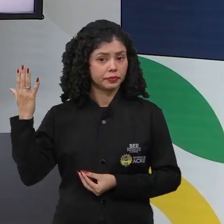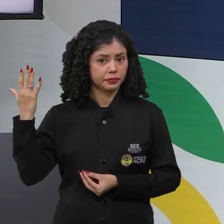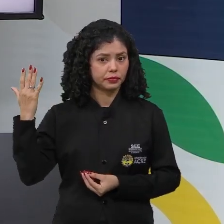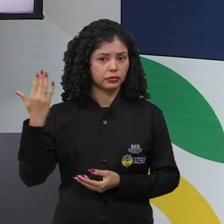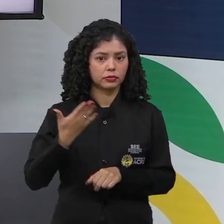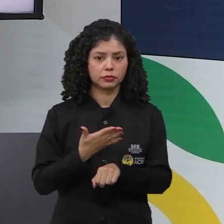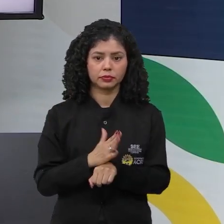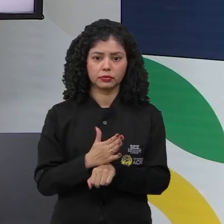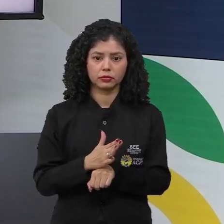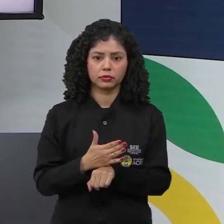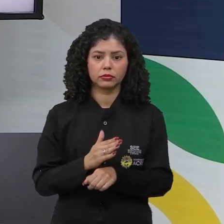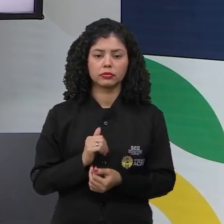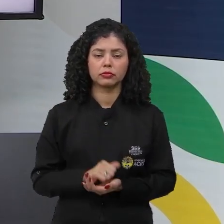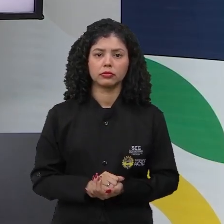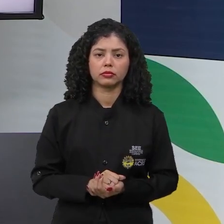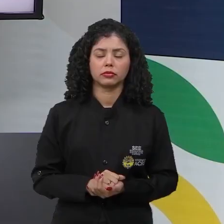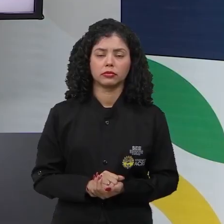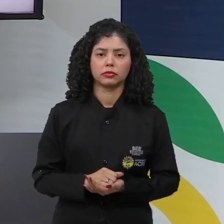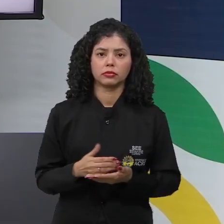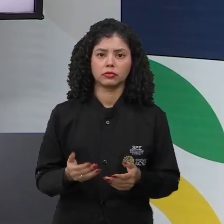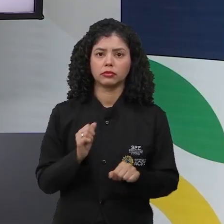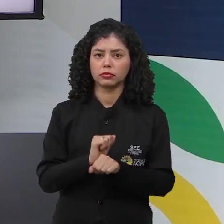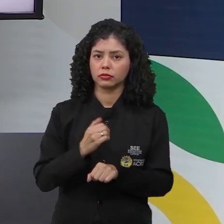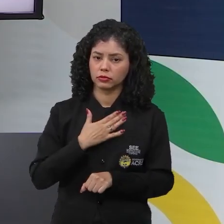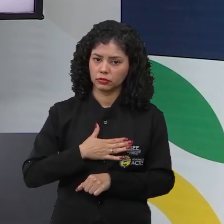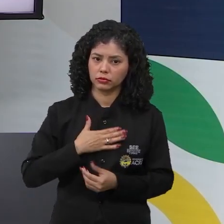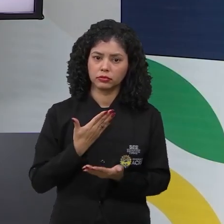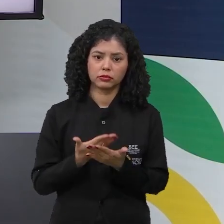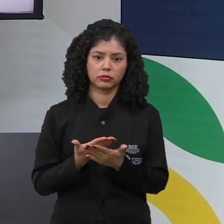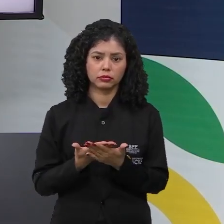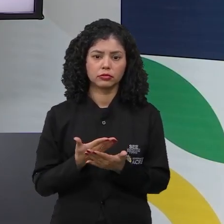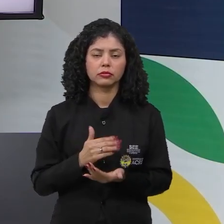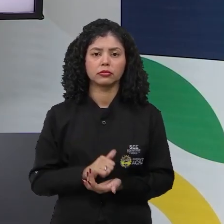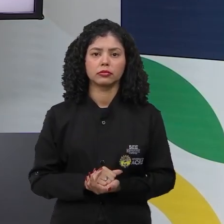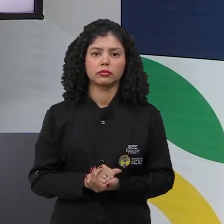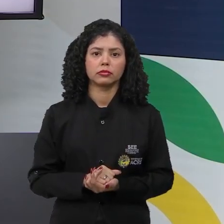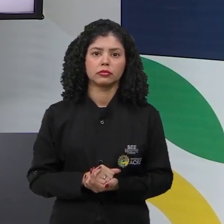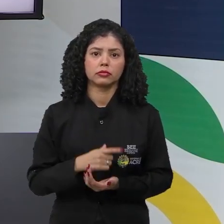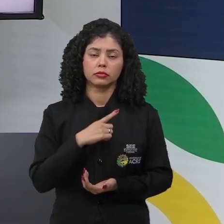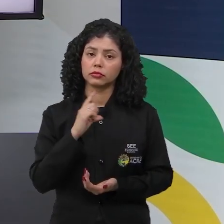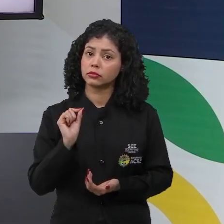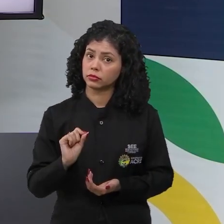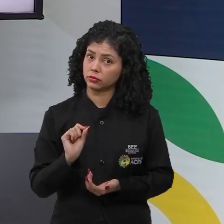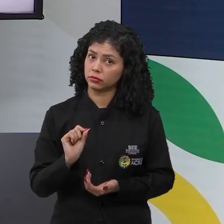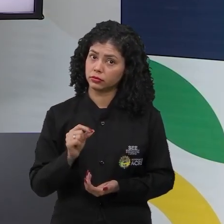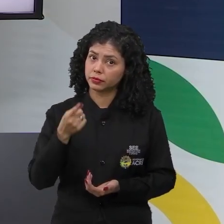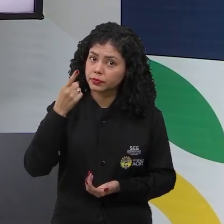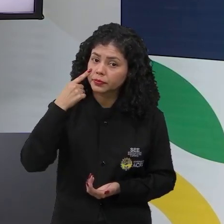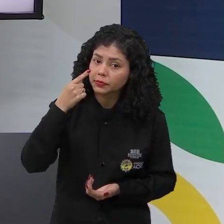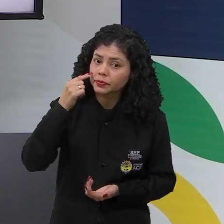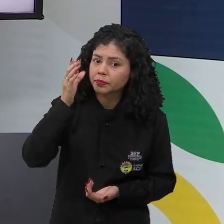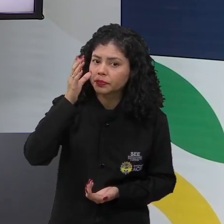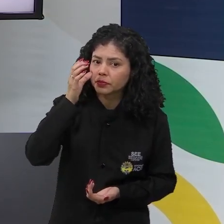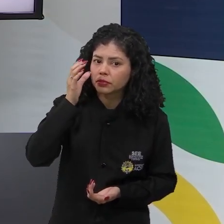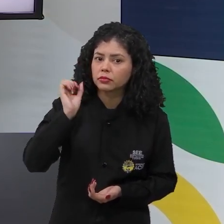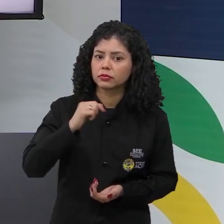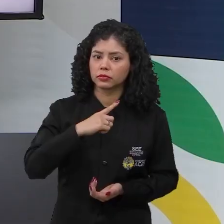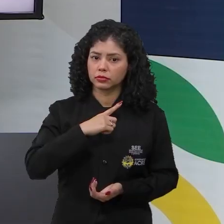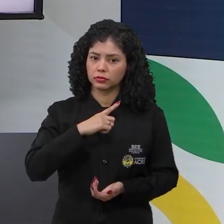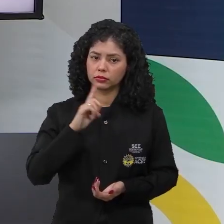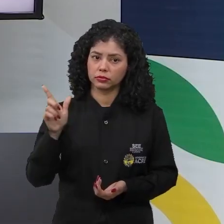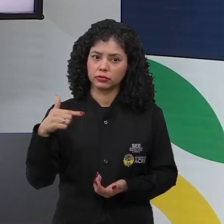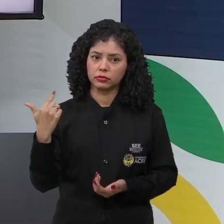na prática. Então, espero que tenham gostado da aula. A intuito de curiosidade,